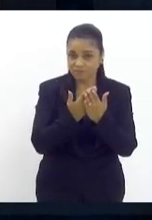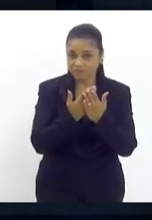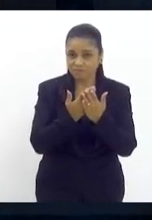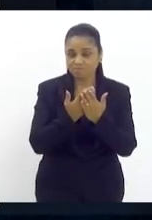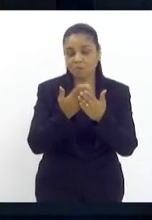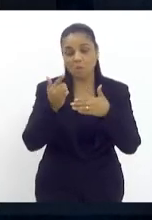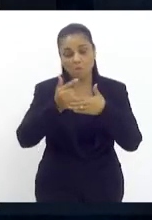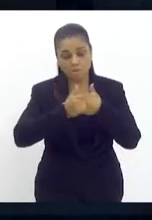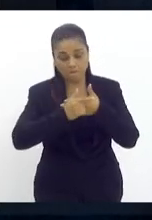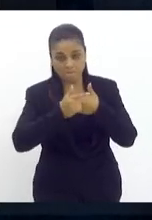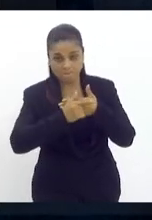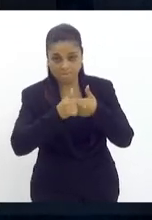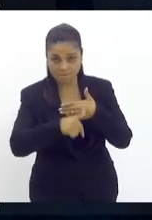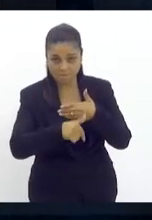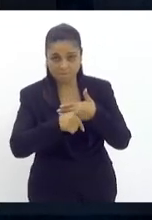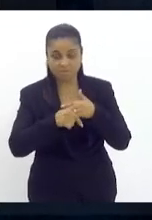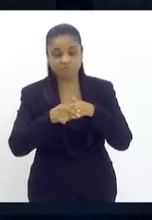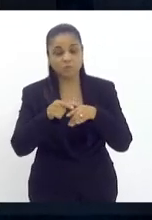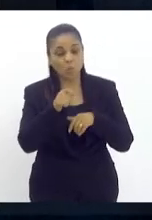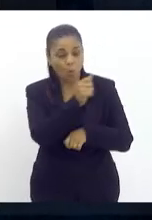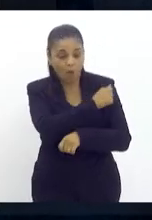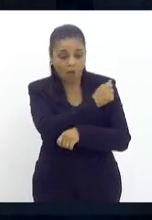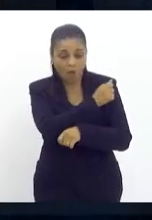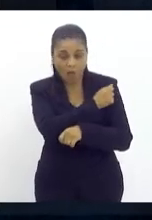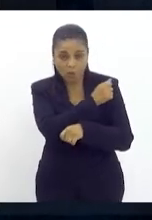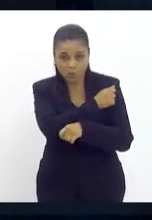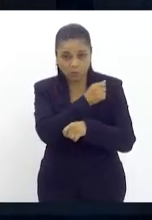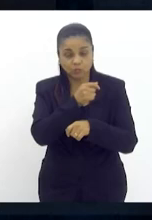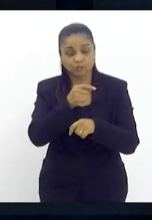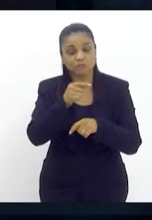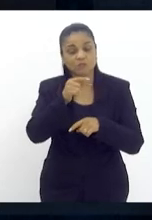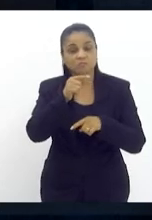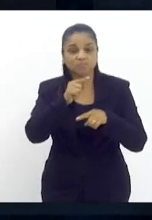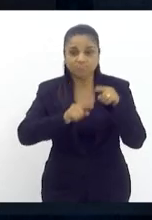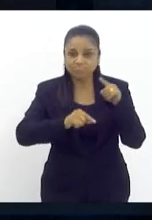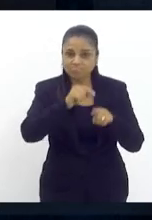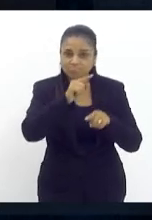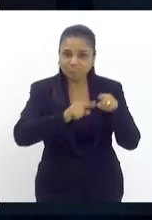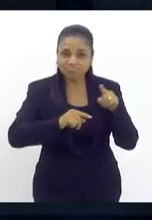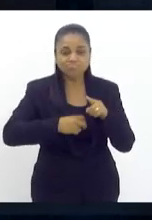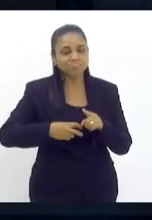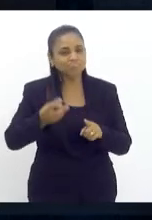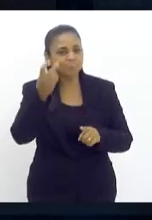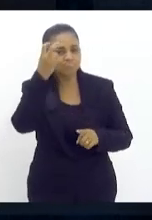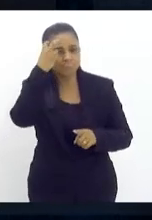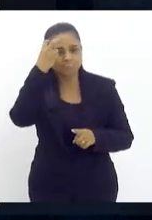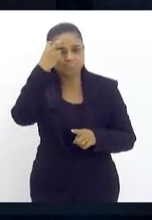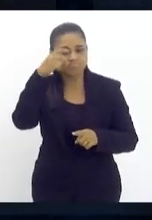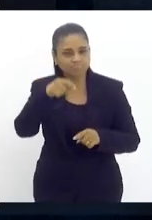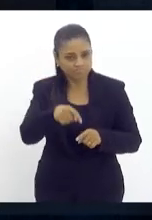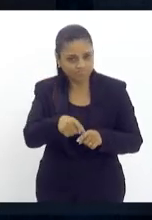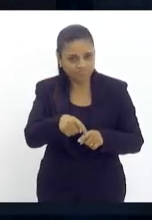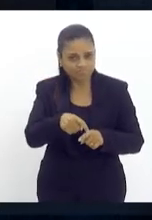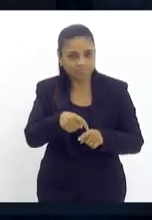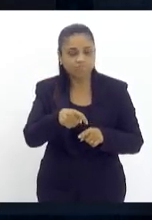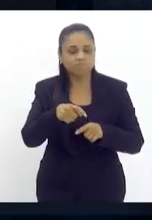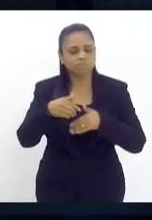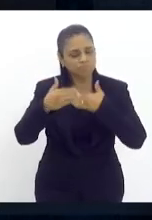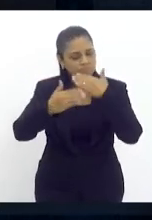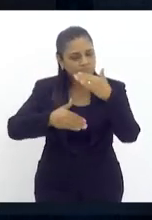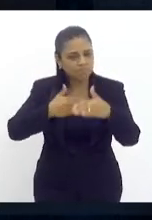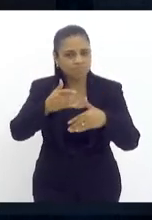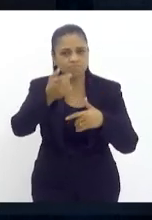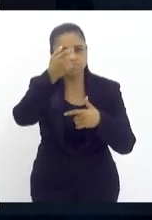o aluno, né, de ferramentas intelectuais para que ele possa, com o tempo, amadurecer e